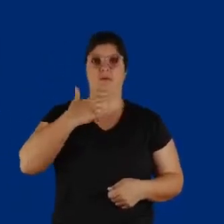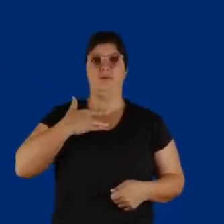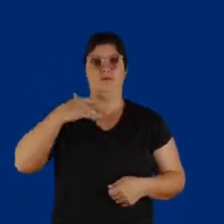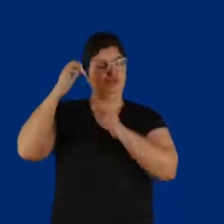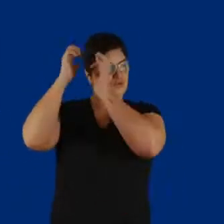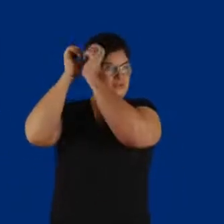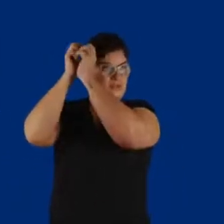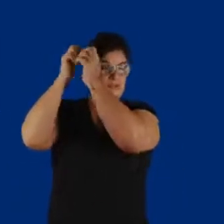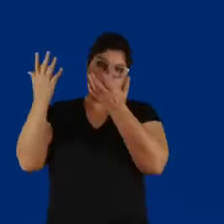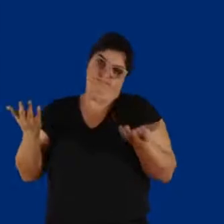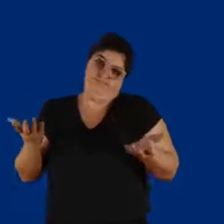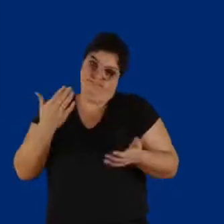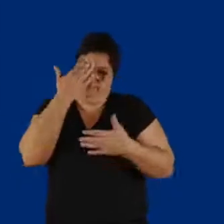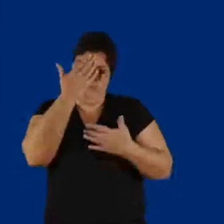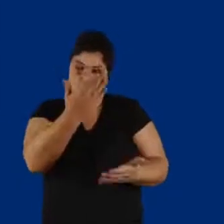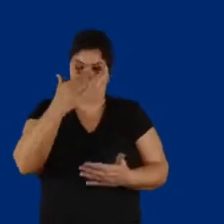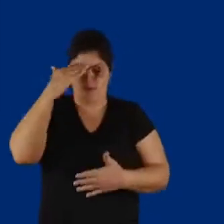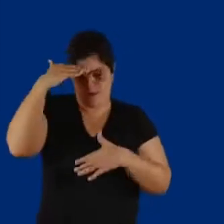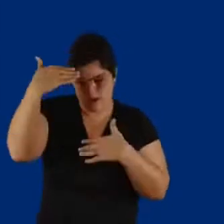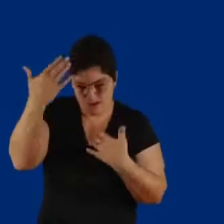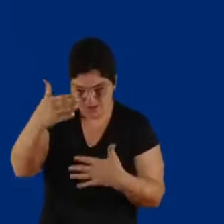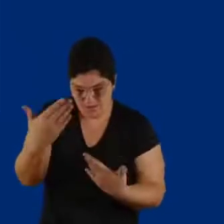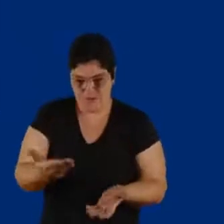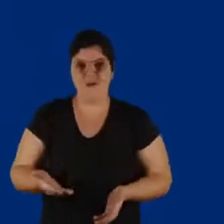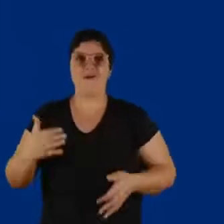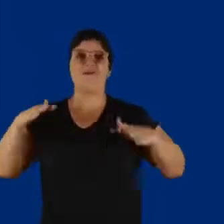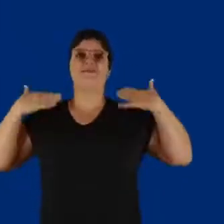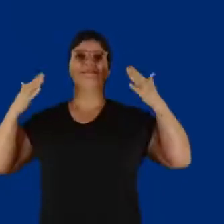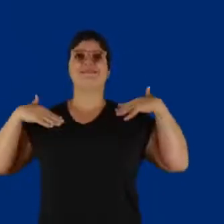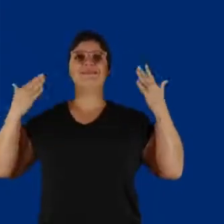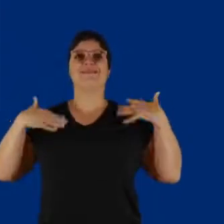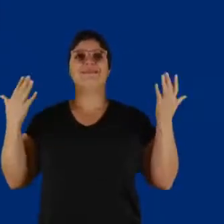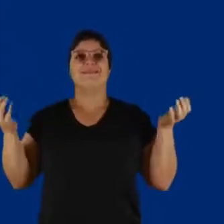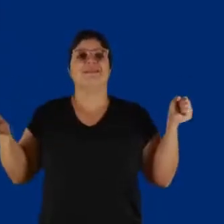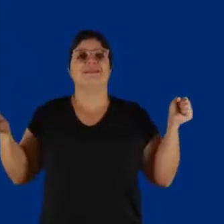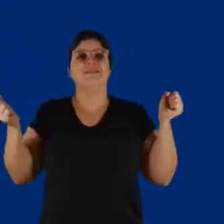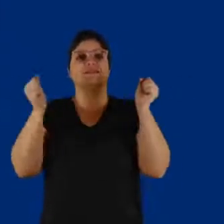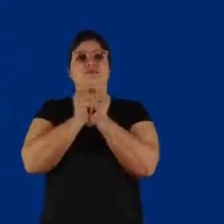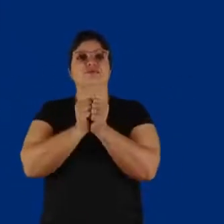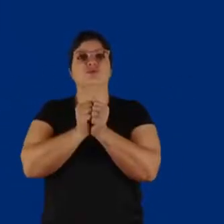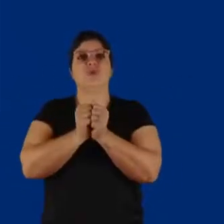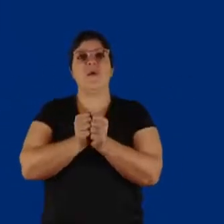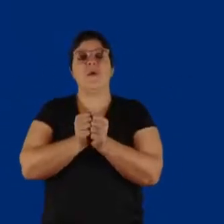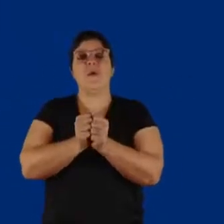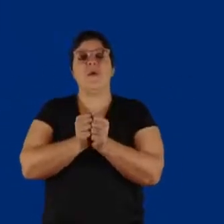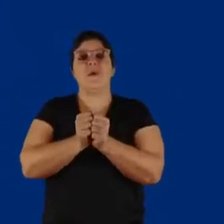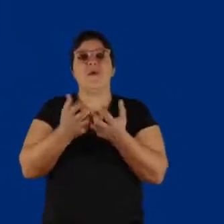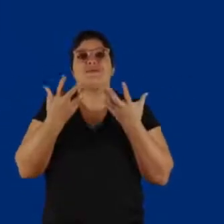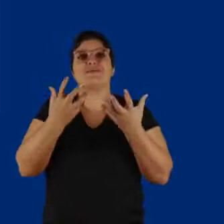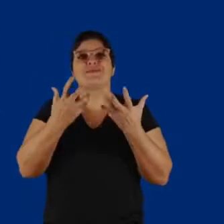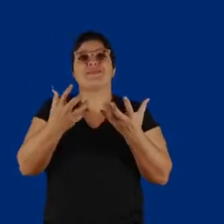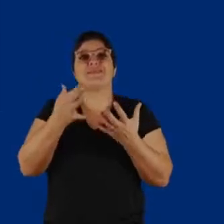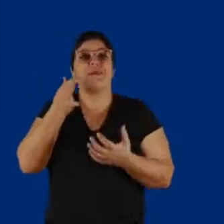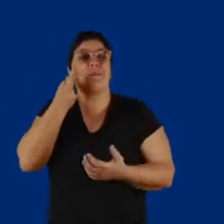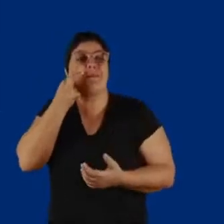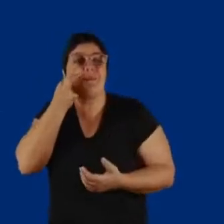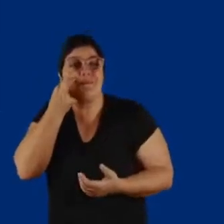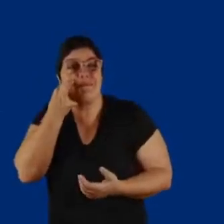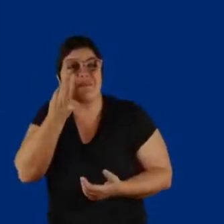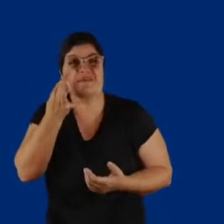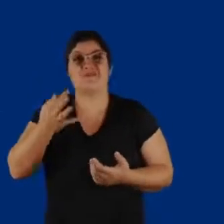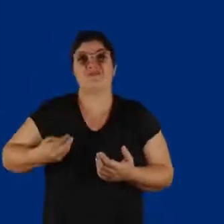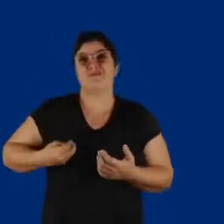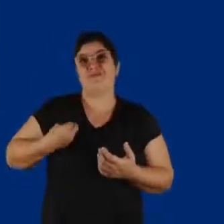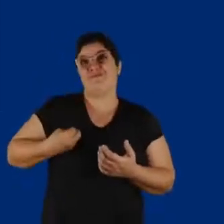grande honra, uma grande alegria. Estou muito feliz hoje de estar podendo realizar. Queria que fosse ao vivo, né? Nós estávamos trabalhando para trazer a Jason